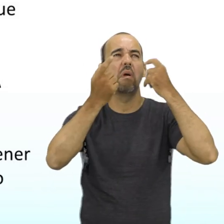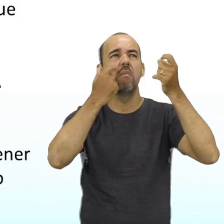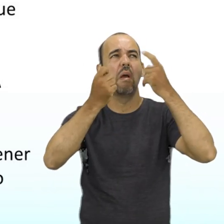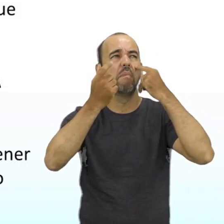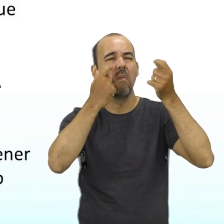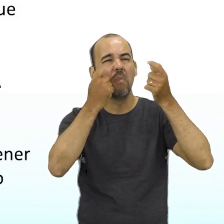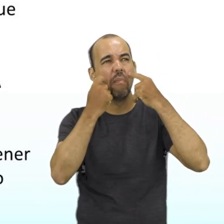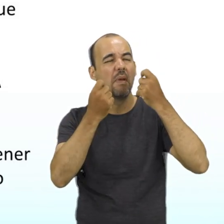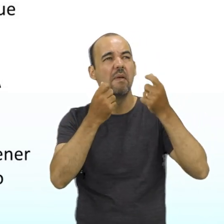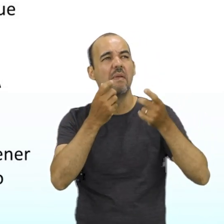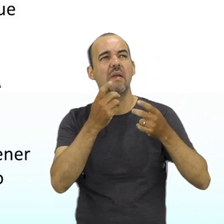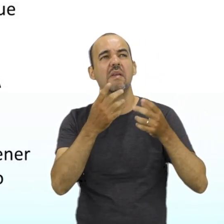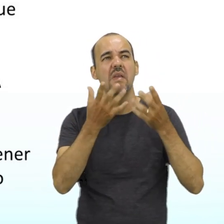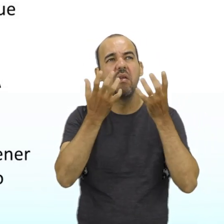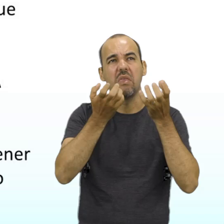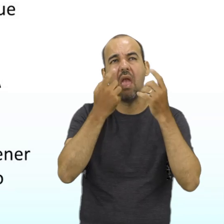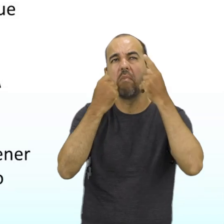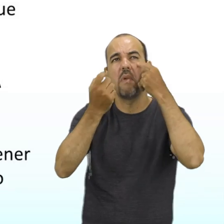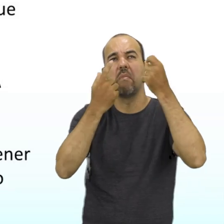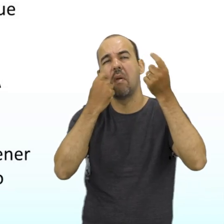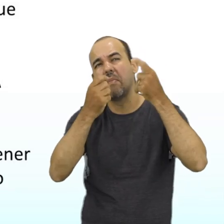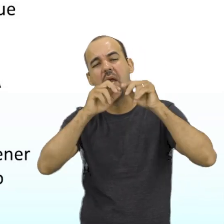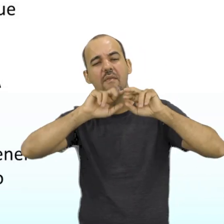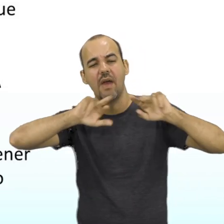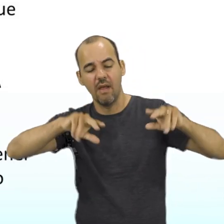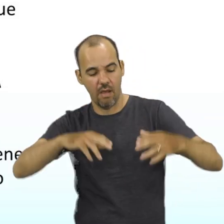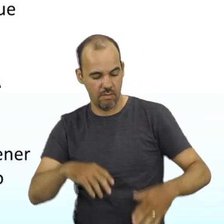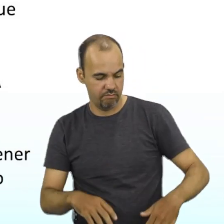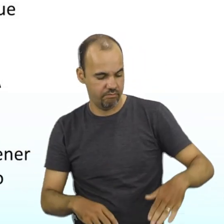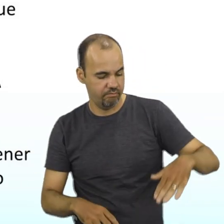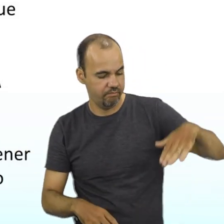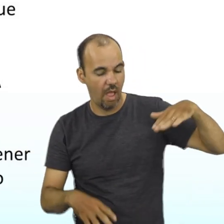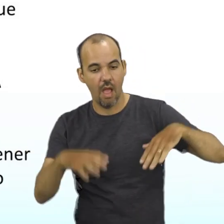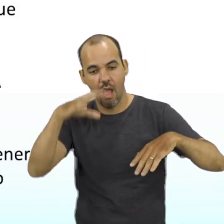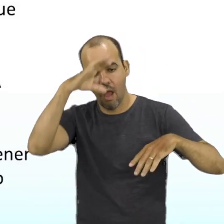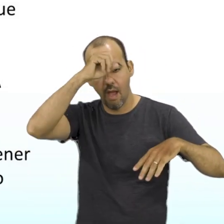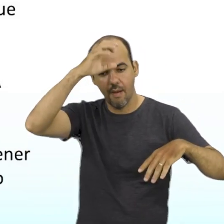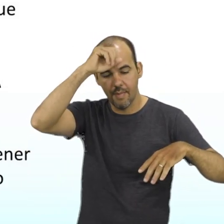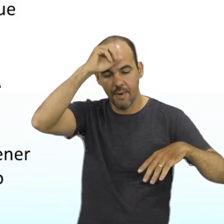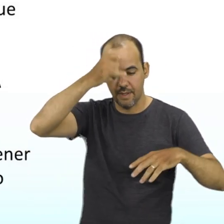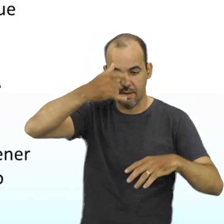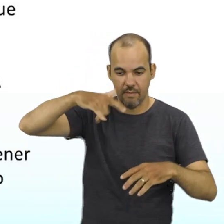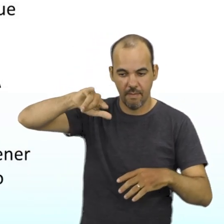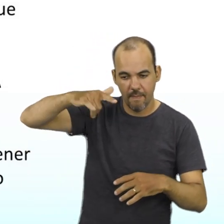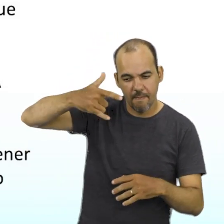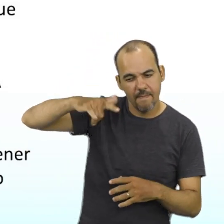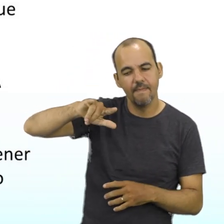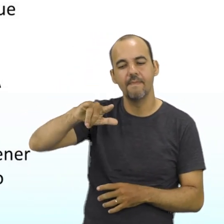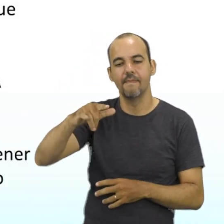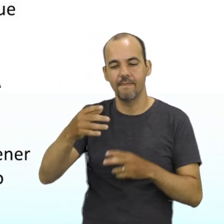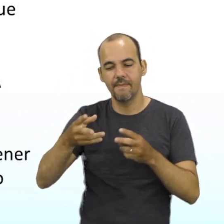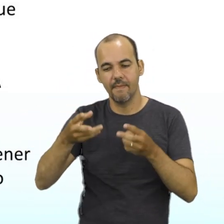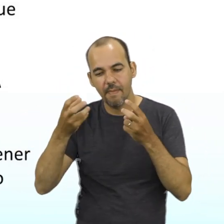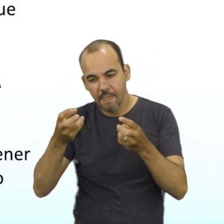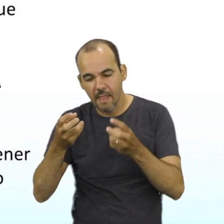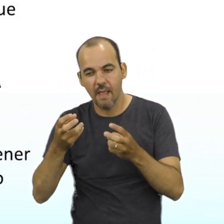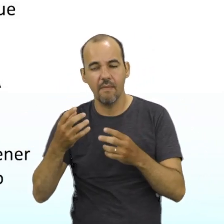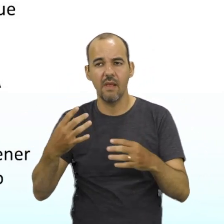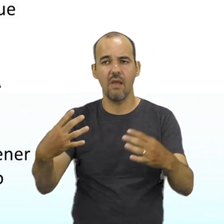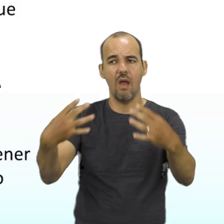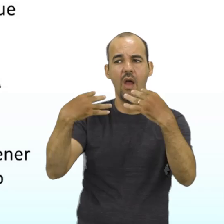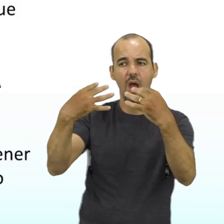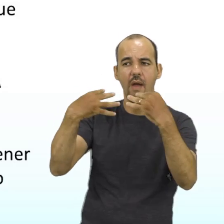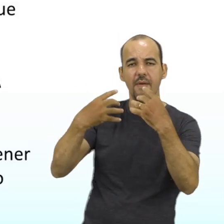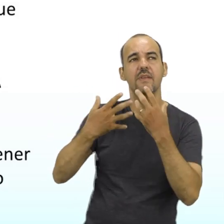vai descrevendo tudo isso, fazer até alguma graça como um recurso, um artifício para chamar atenção, né, para